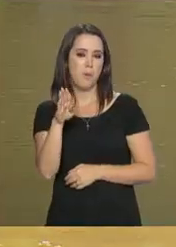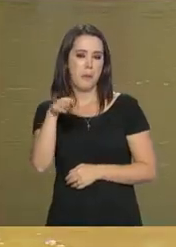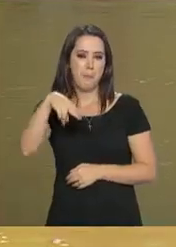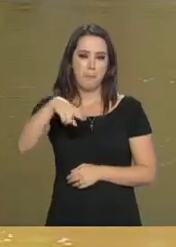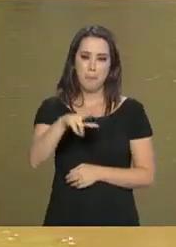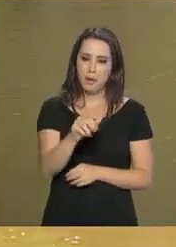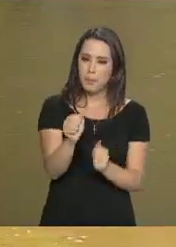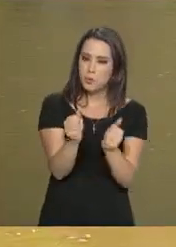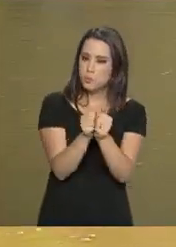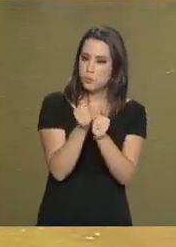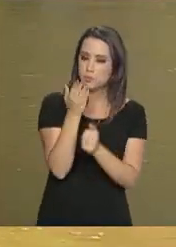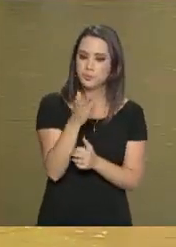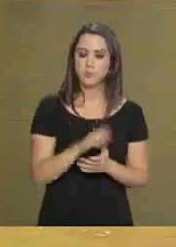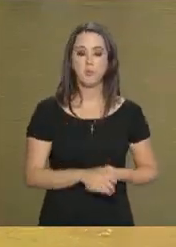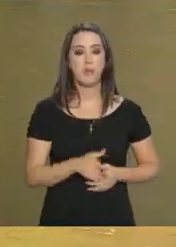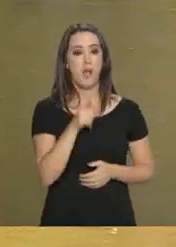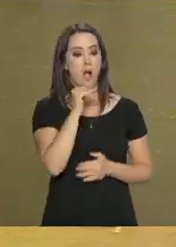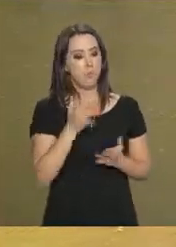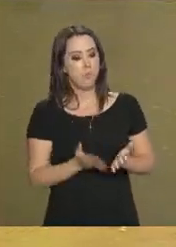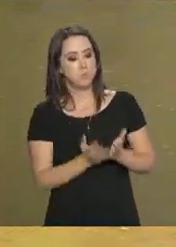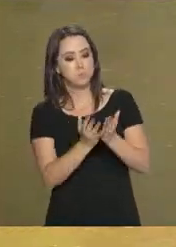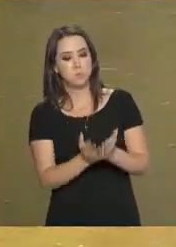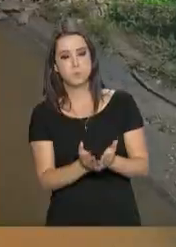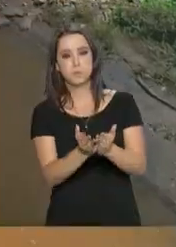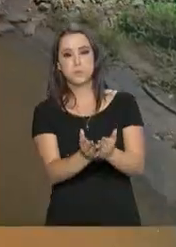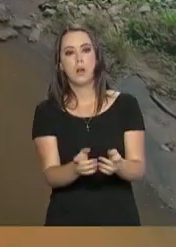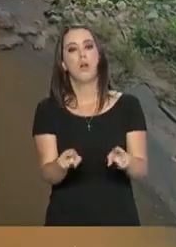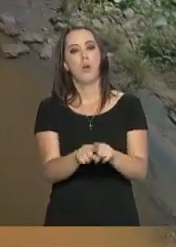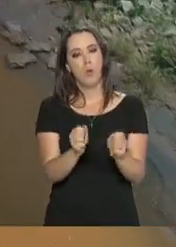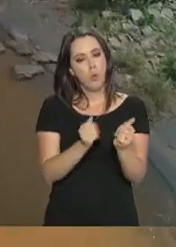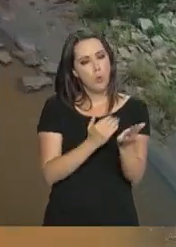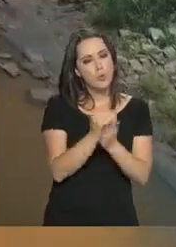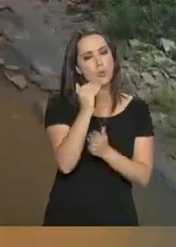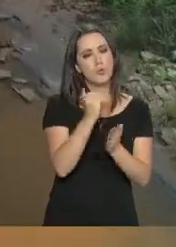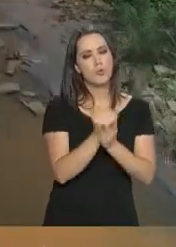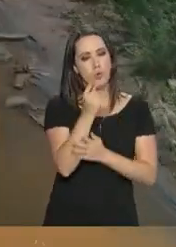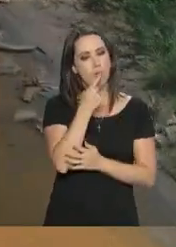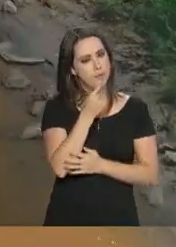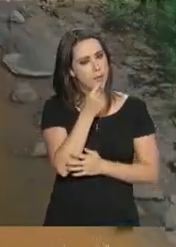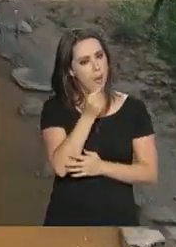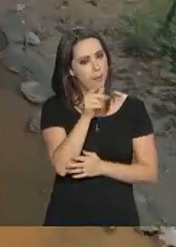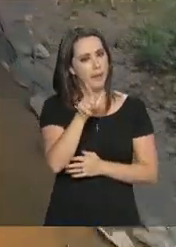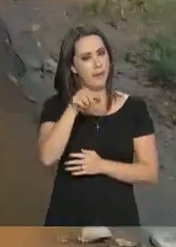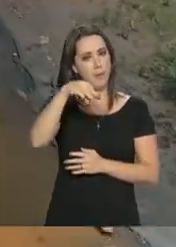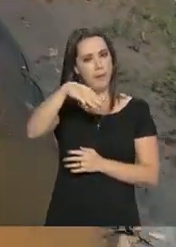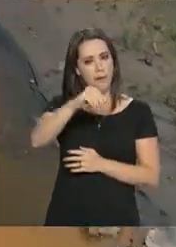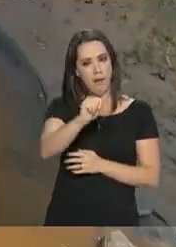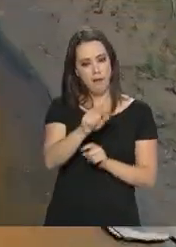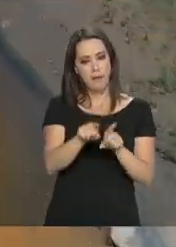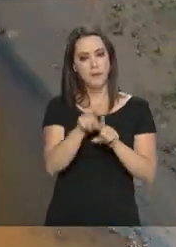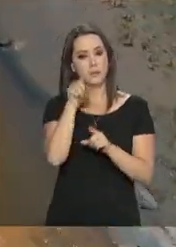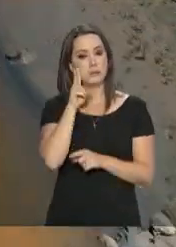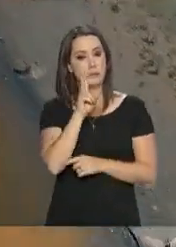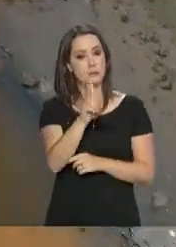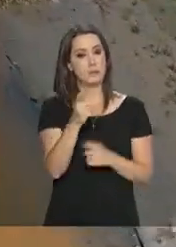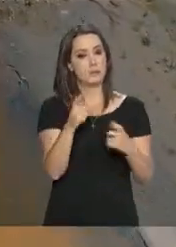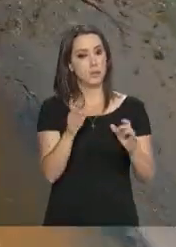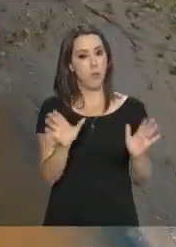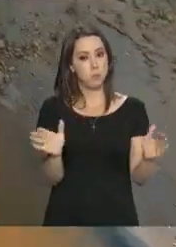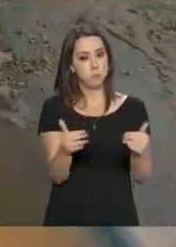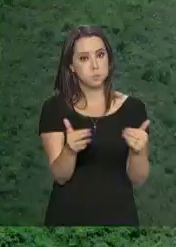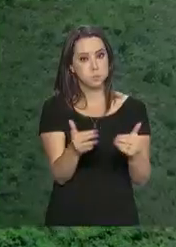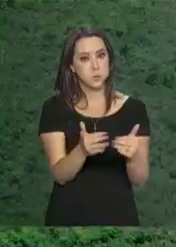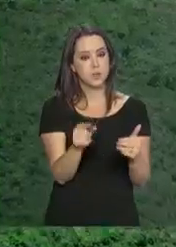A água dos rios segue com a cor forte da lama. Em alguns lugares, é possível observar o acúmulo escuro de resíduos